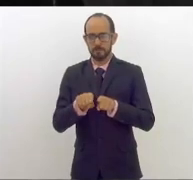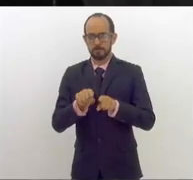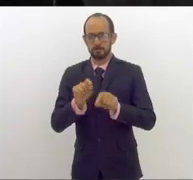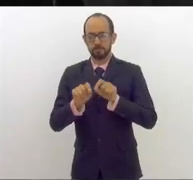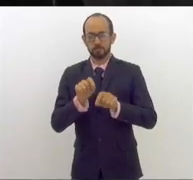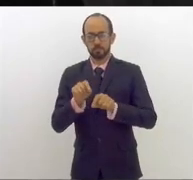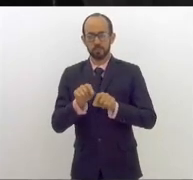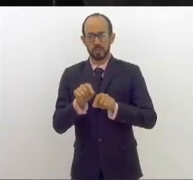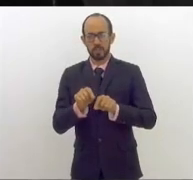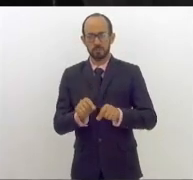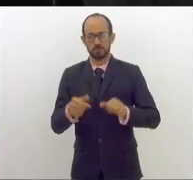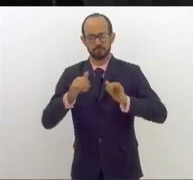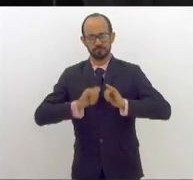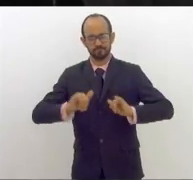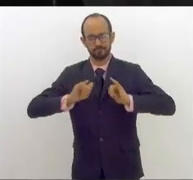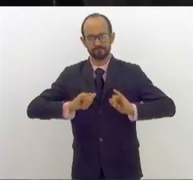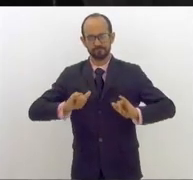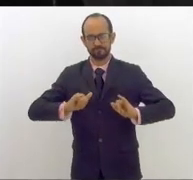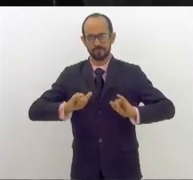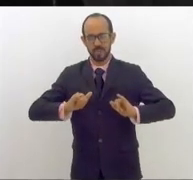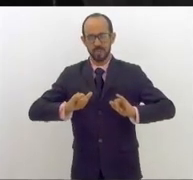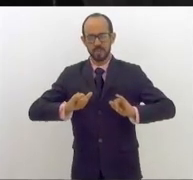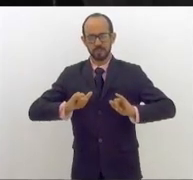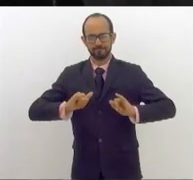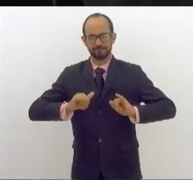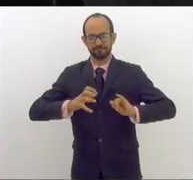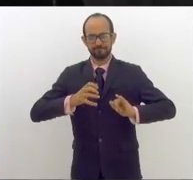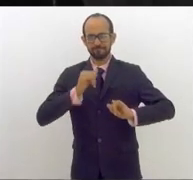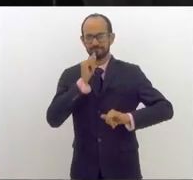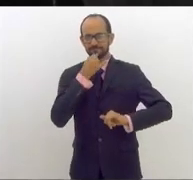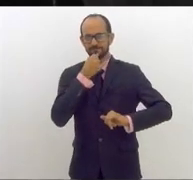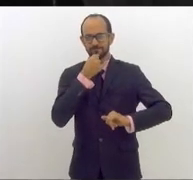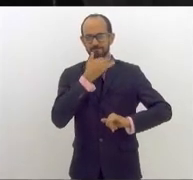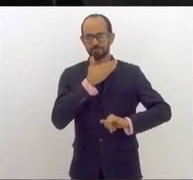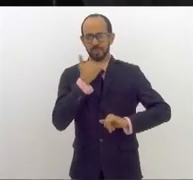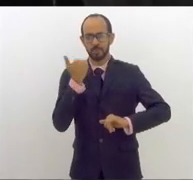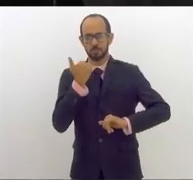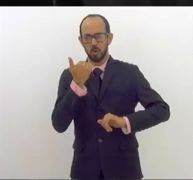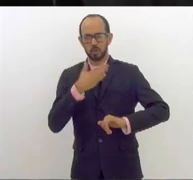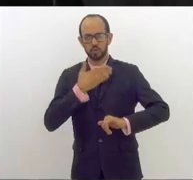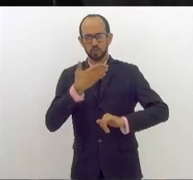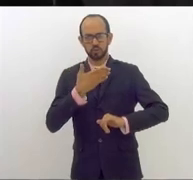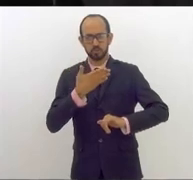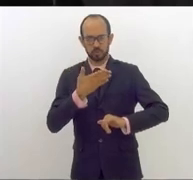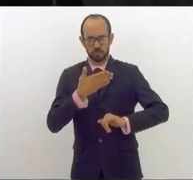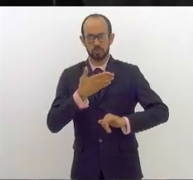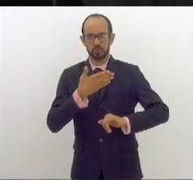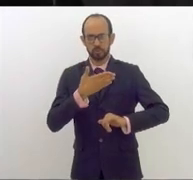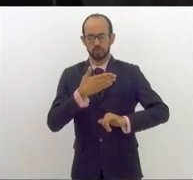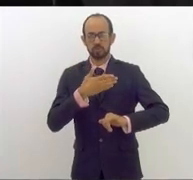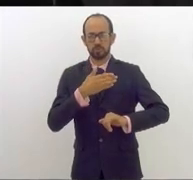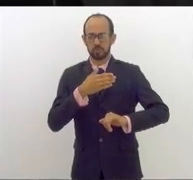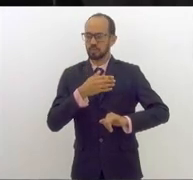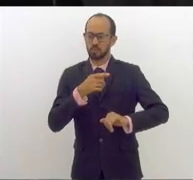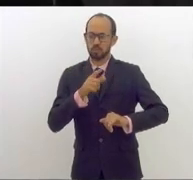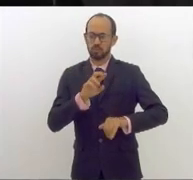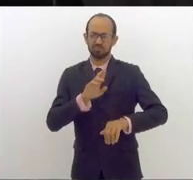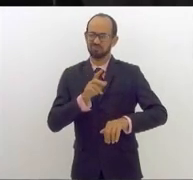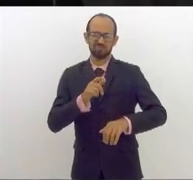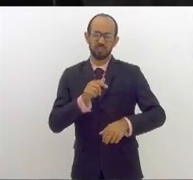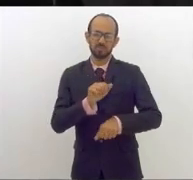fazer esse registro muito pesaroso pela morte surpreendente súbita Inesperada